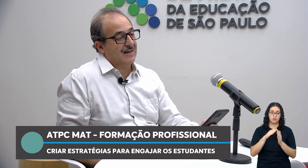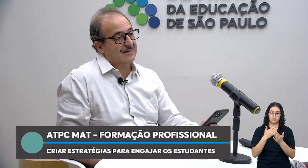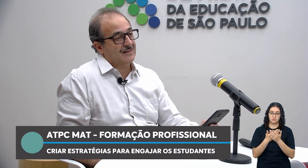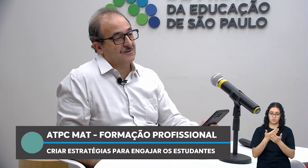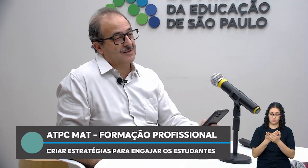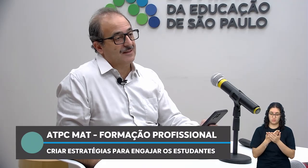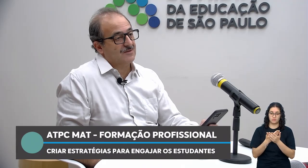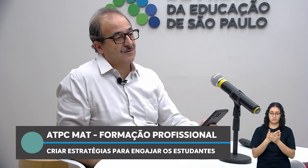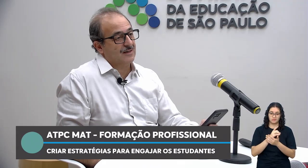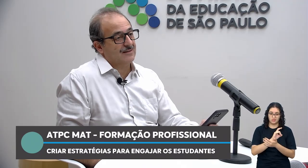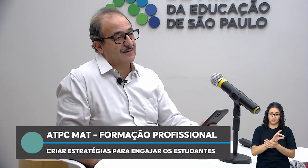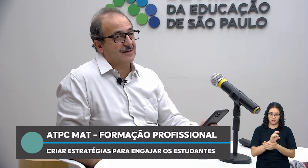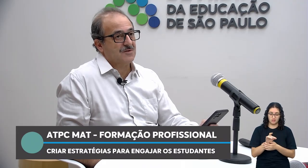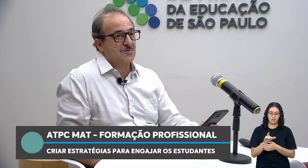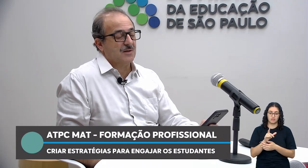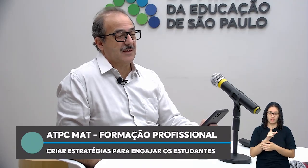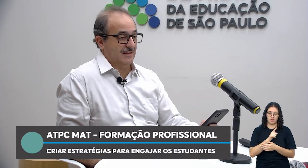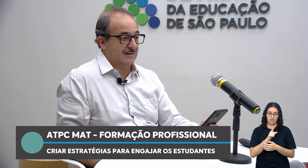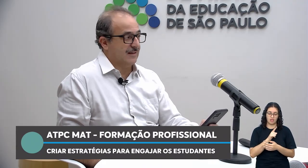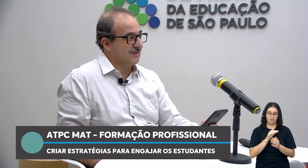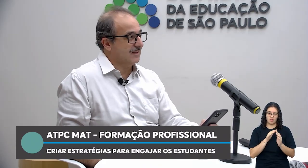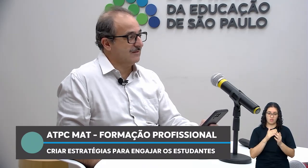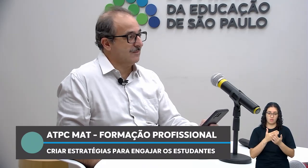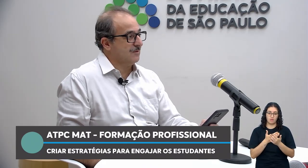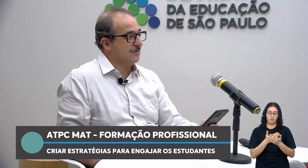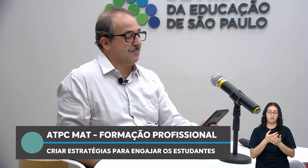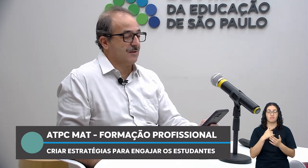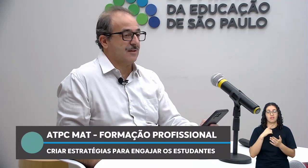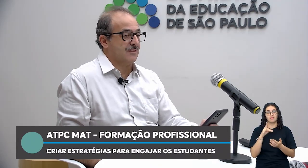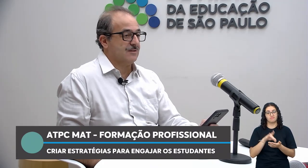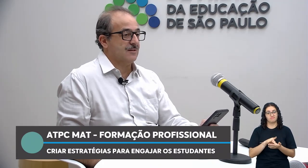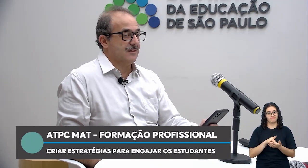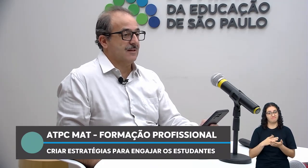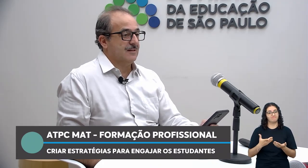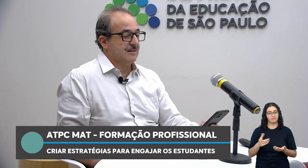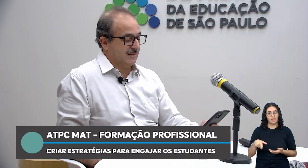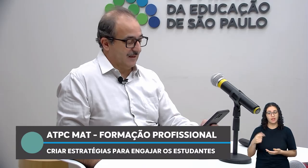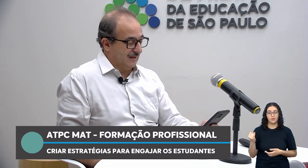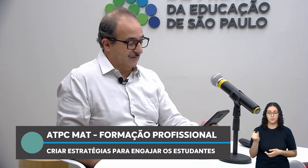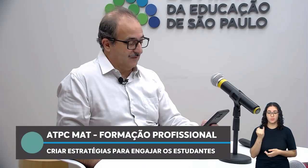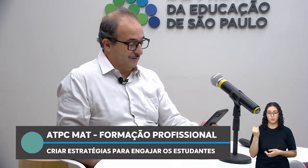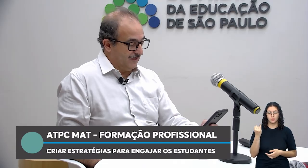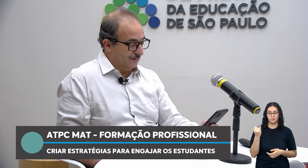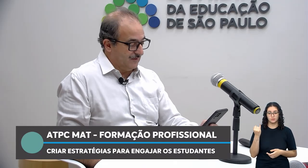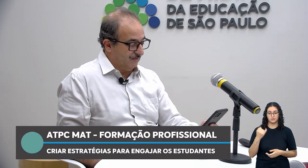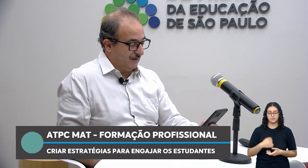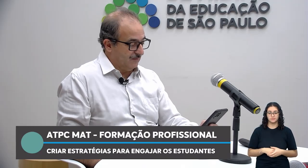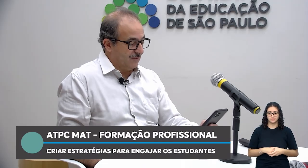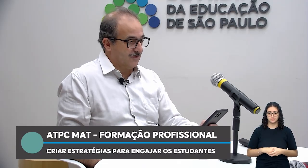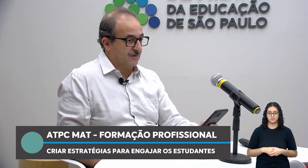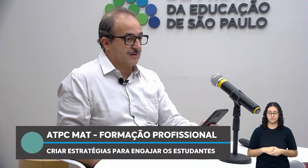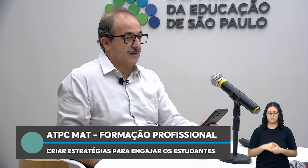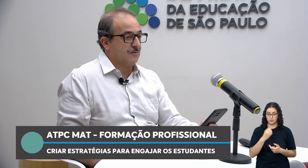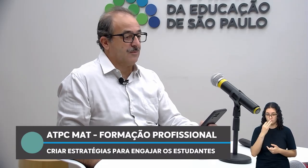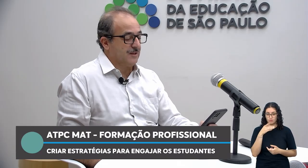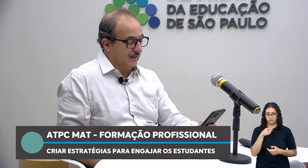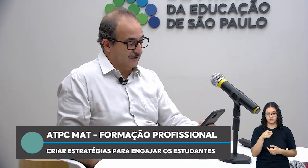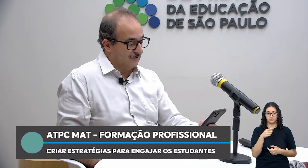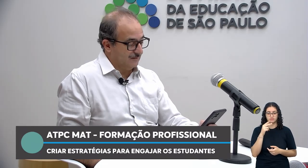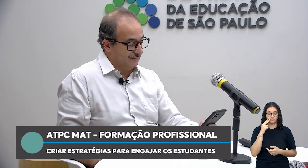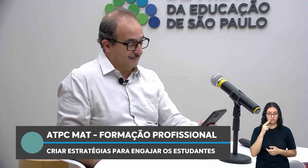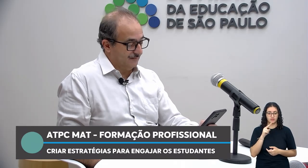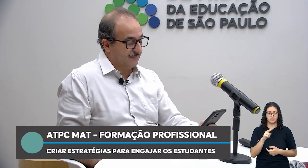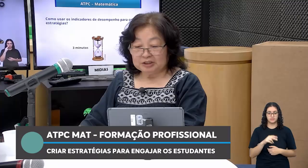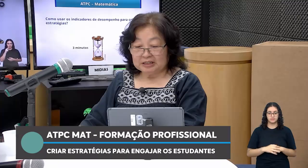isso cada mesmo. unidade escolar tem a sua realidade, né? Isso é muito importante destacar. Muito bem observado, professor Oscar. Muito